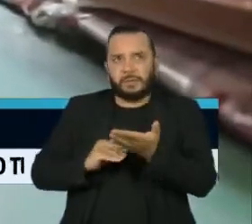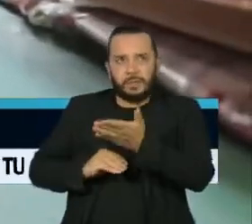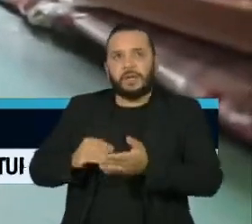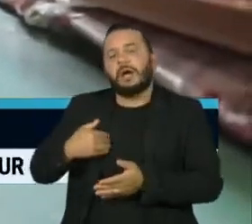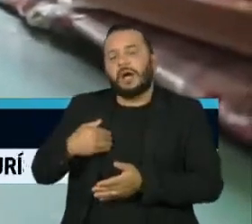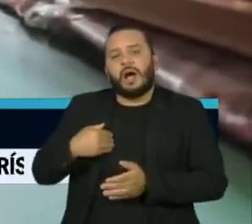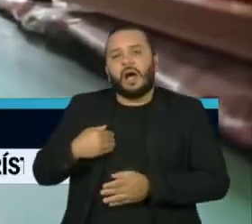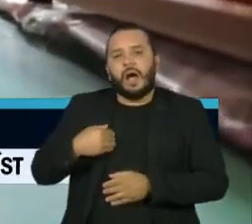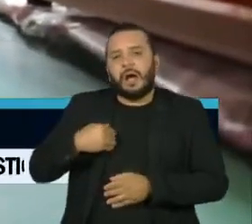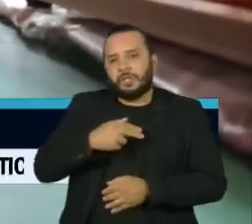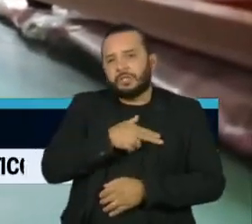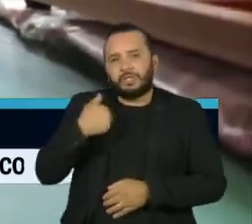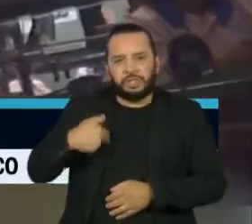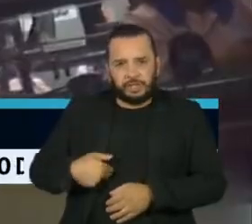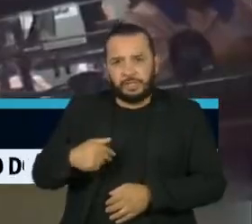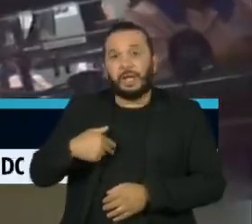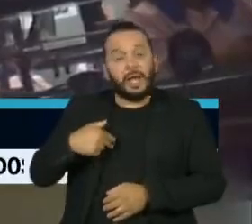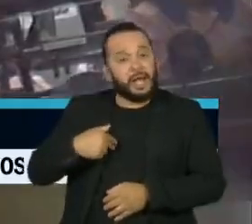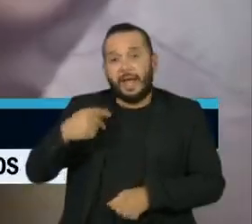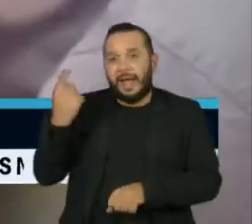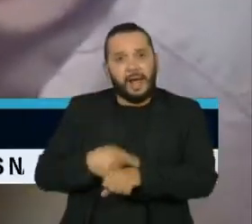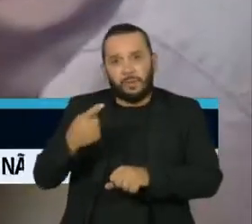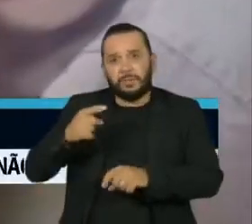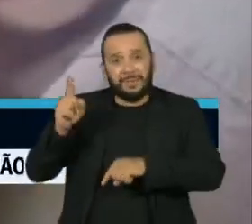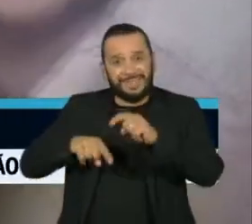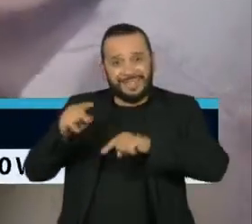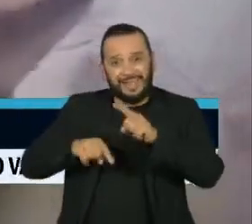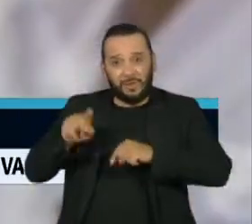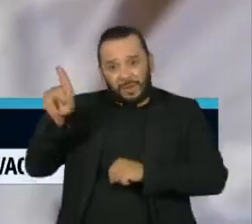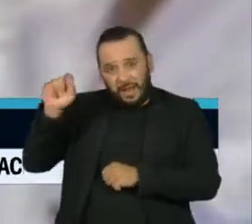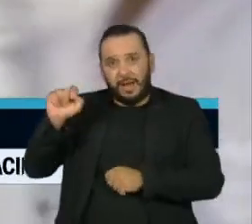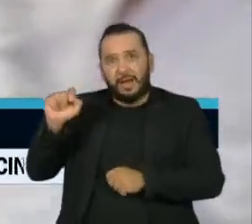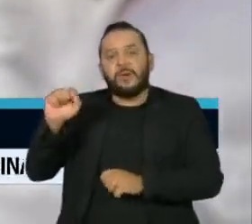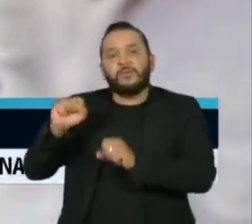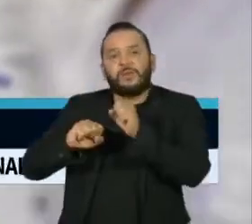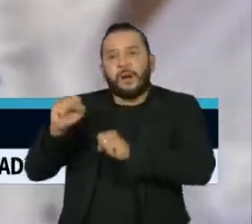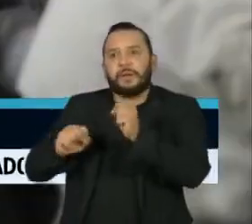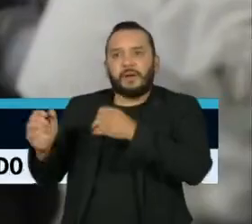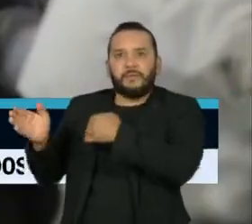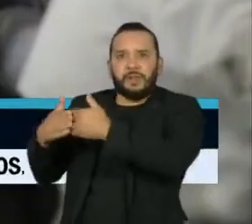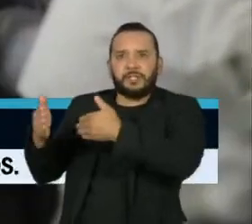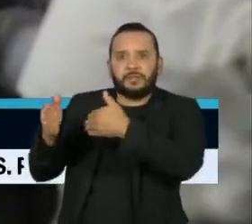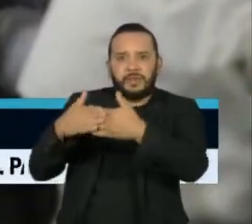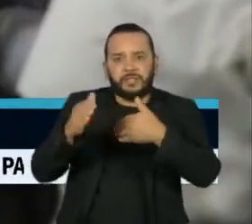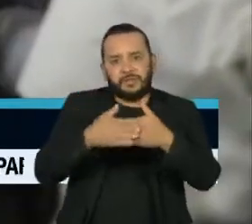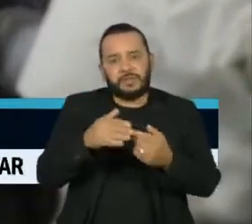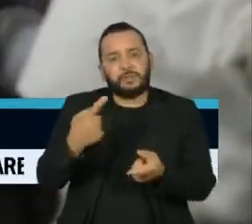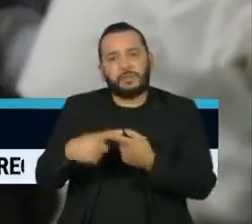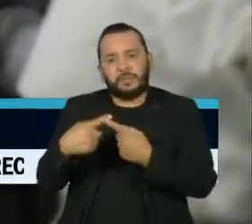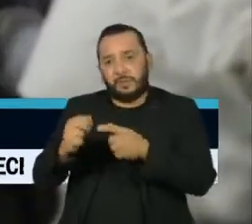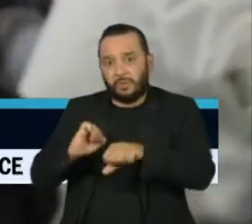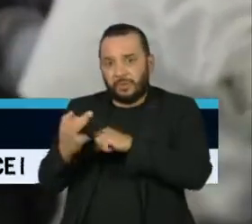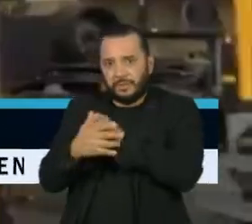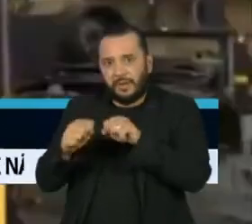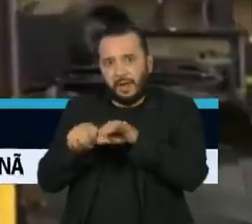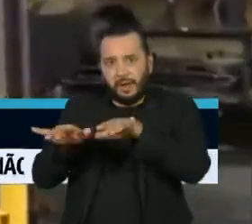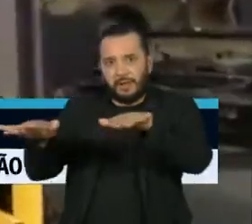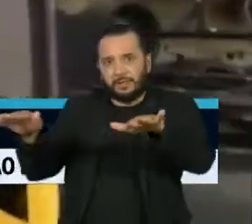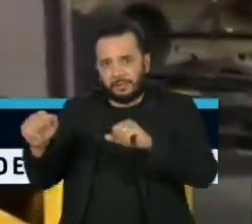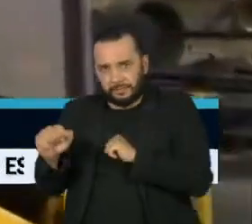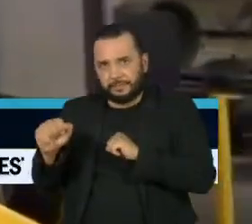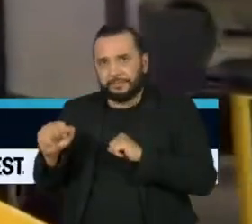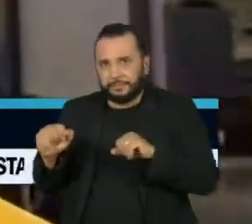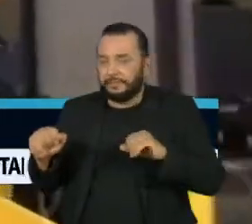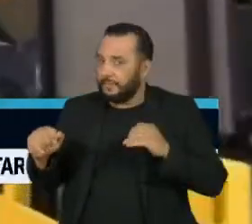fornecedores de insumos e componentes do planeta. Lá, as fábricas fecharam à medida em que a Covid-19 avançava.